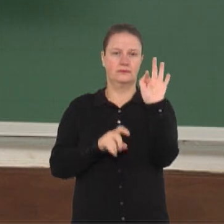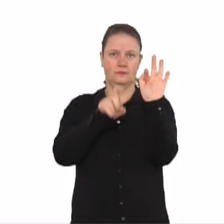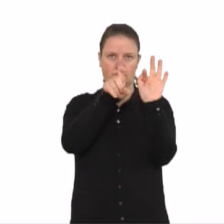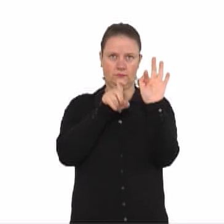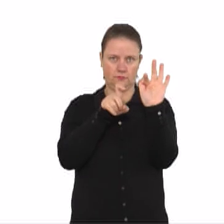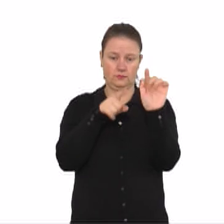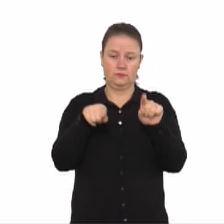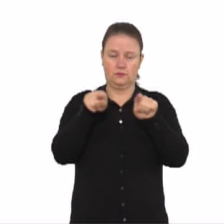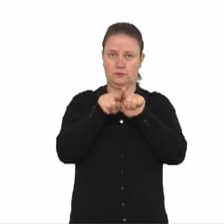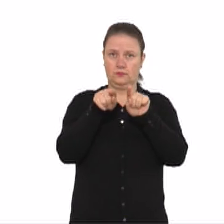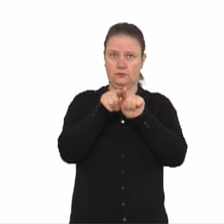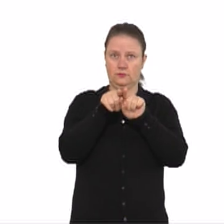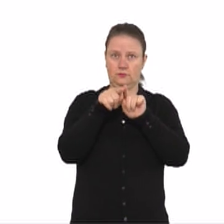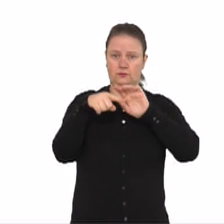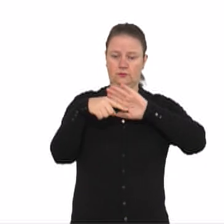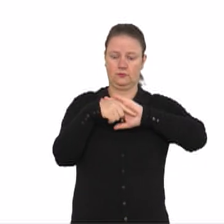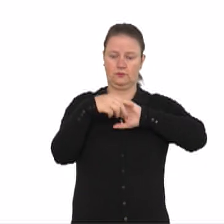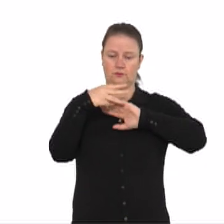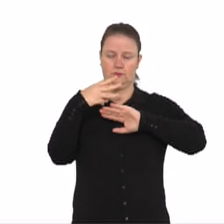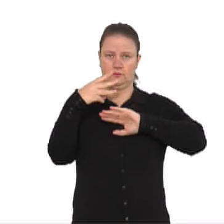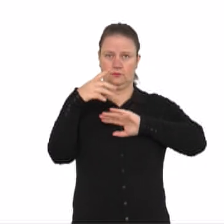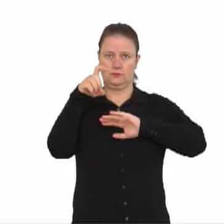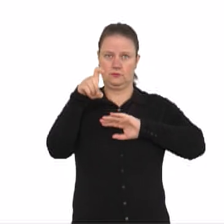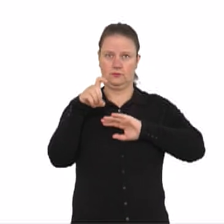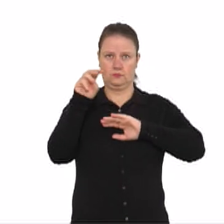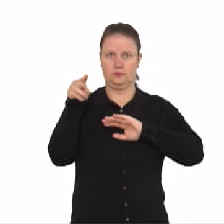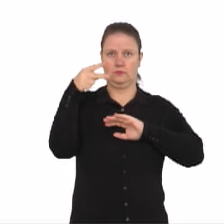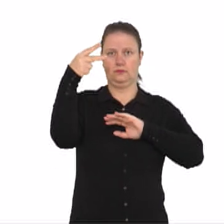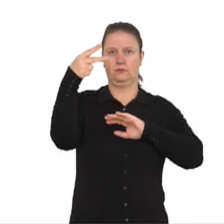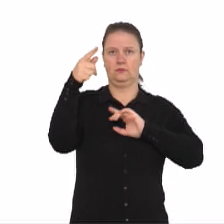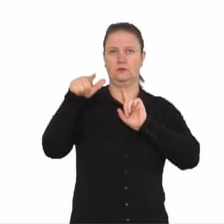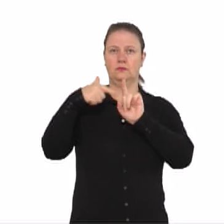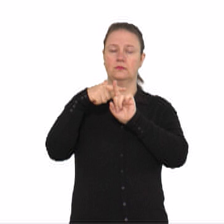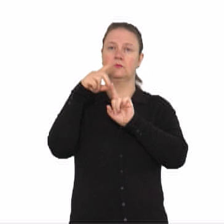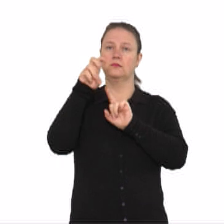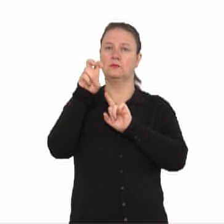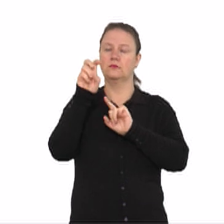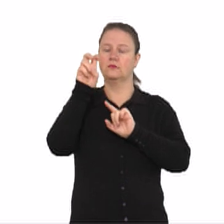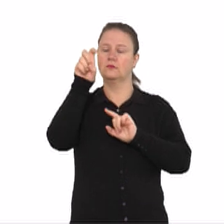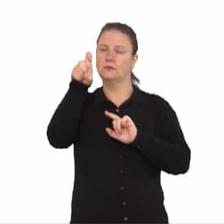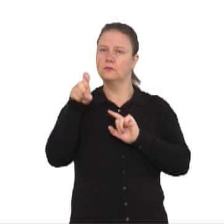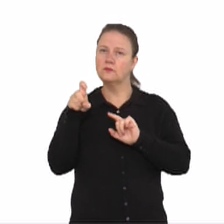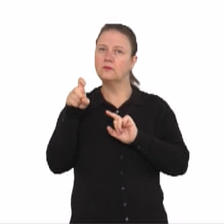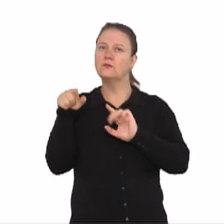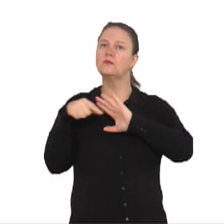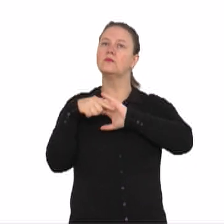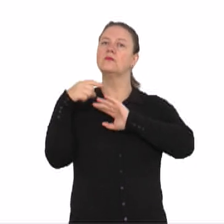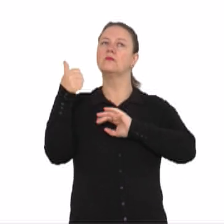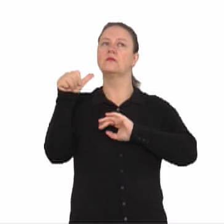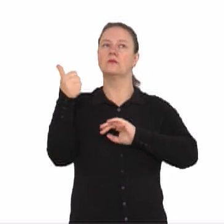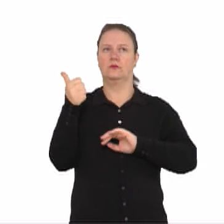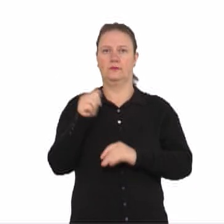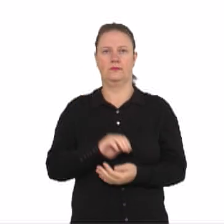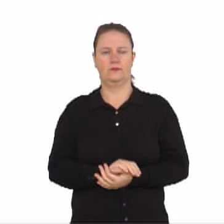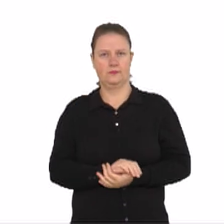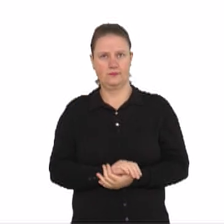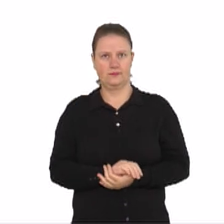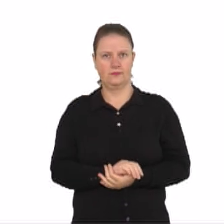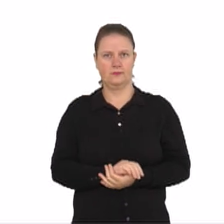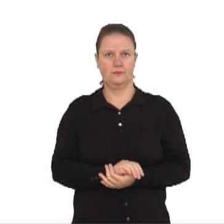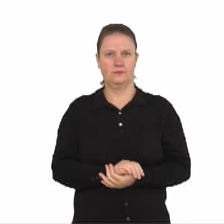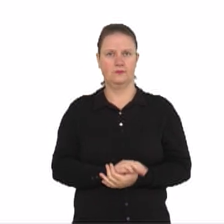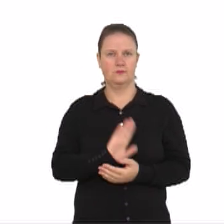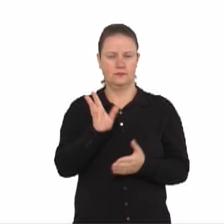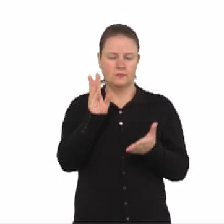x igual menos 3x² mais 5x menos 11. Você deve